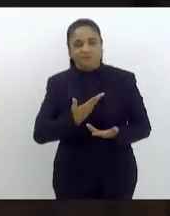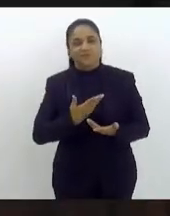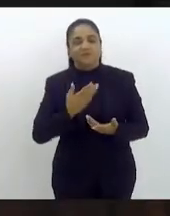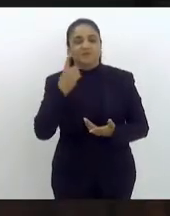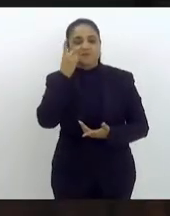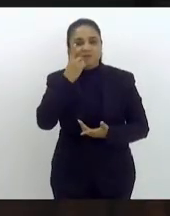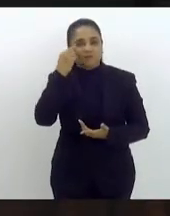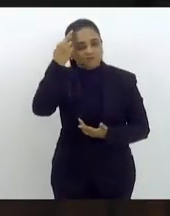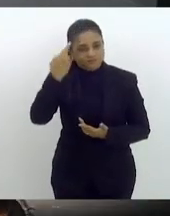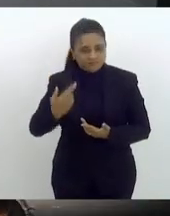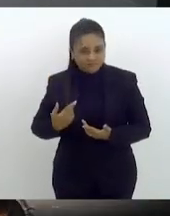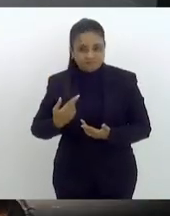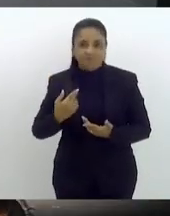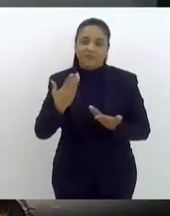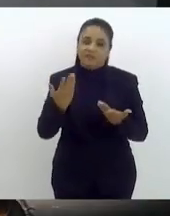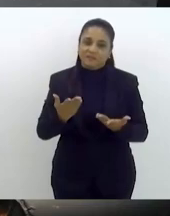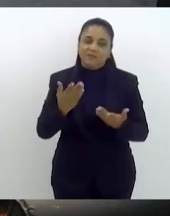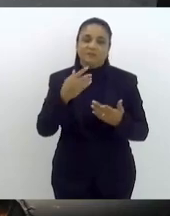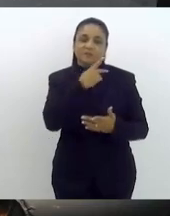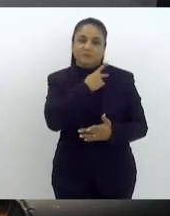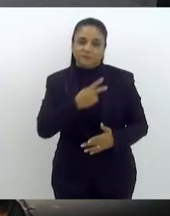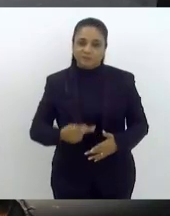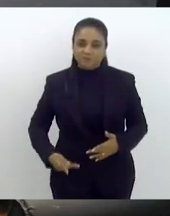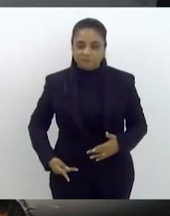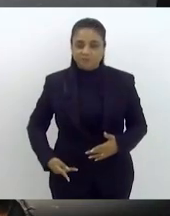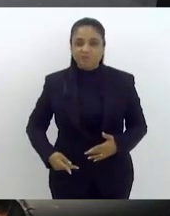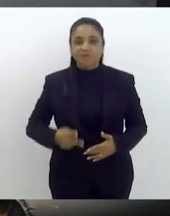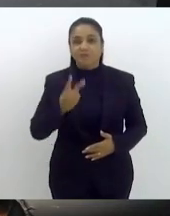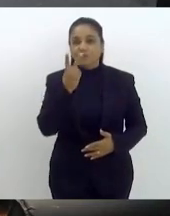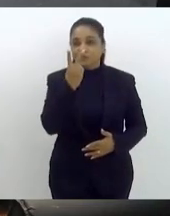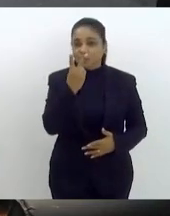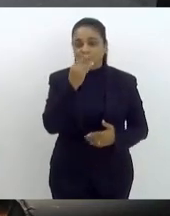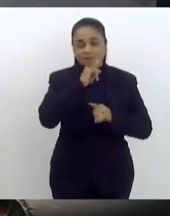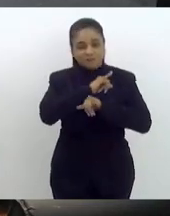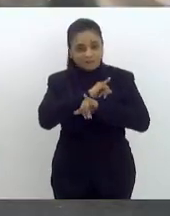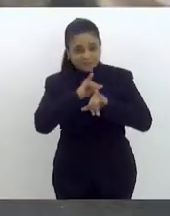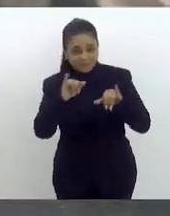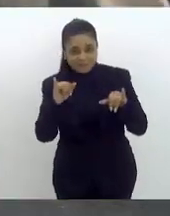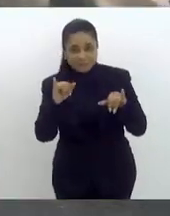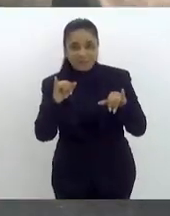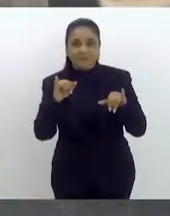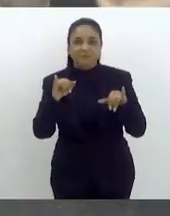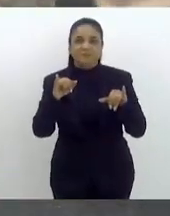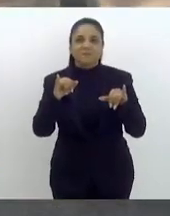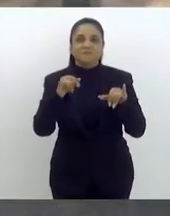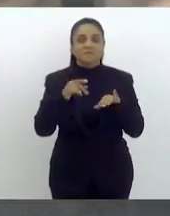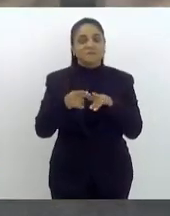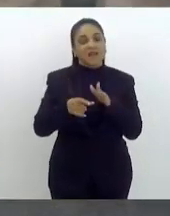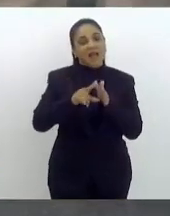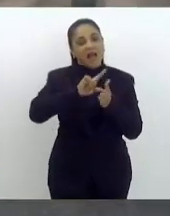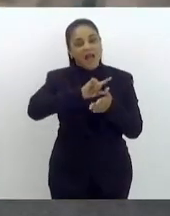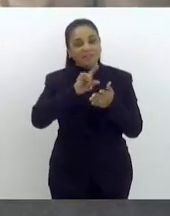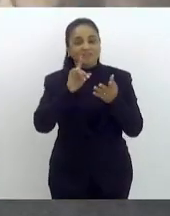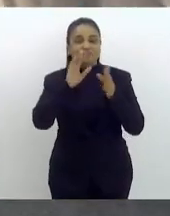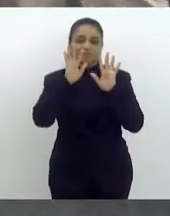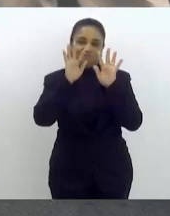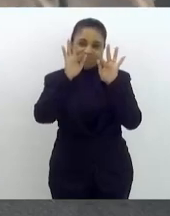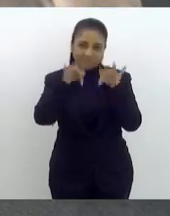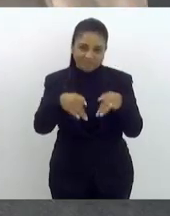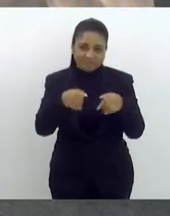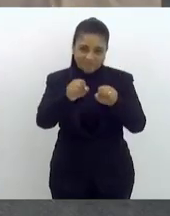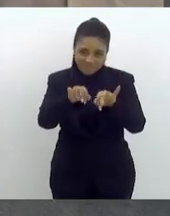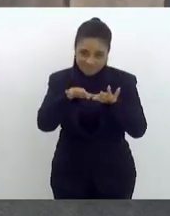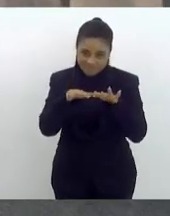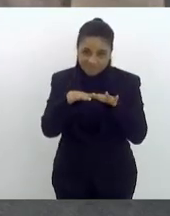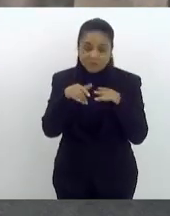Souza senhora presidenta dois recados aí antes da vossa excelência encerrar presente sessão